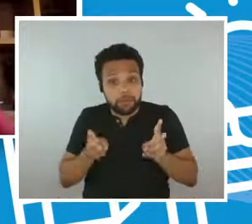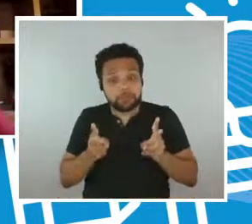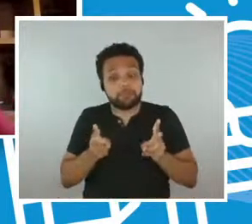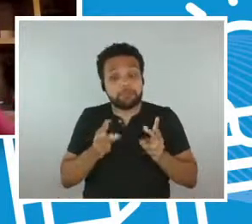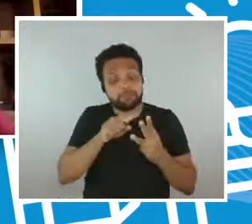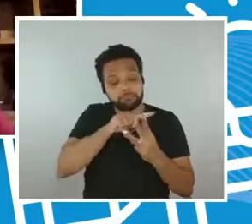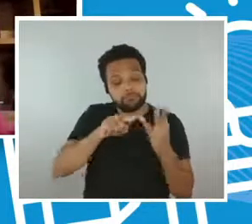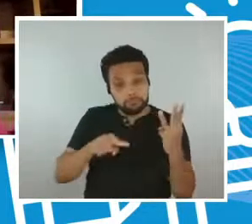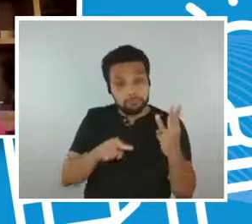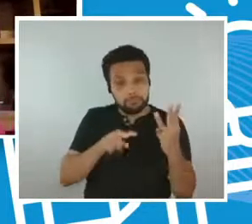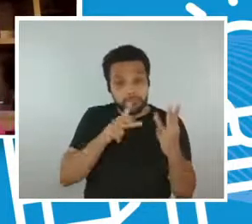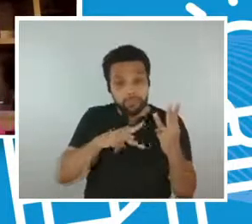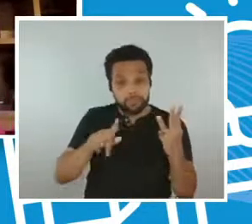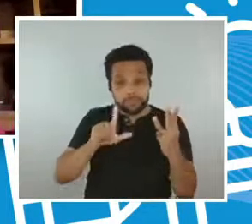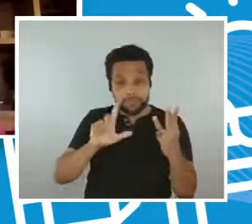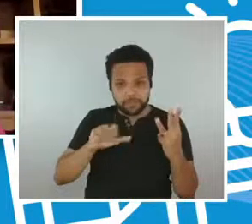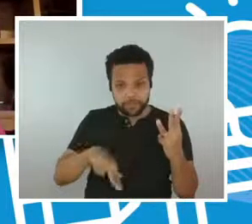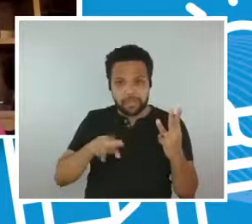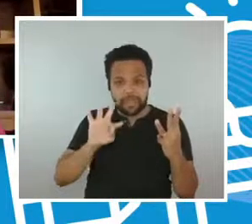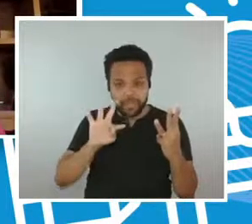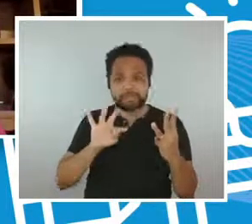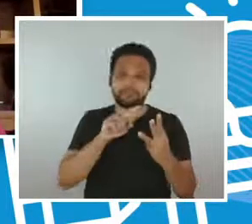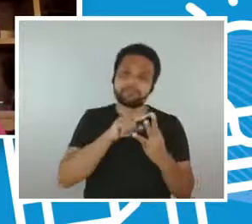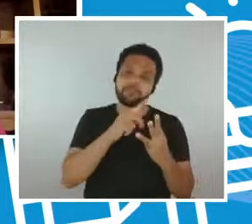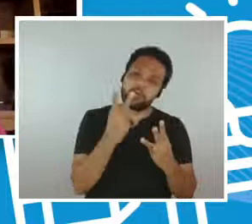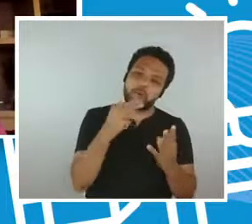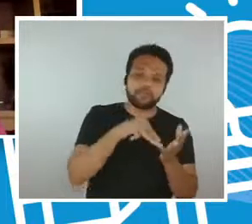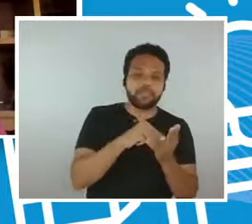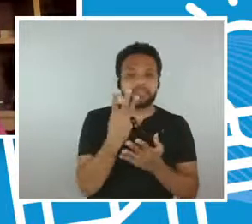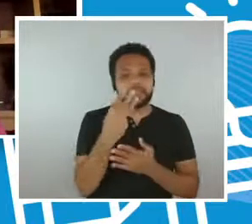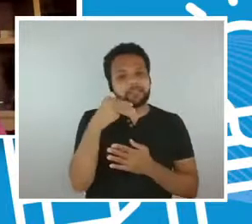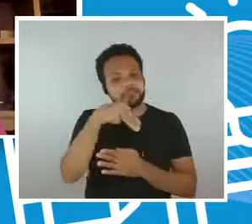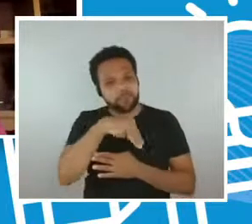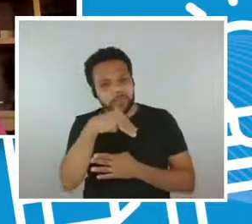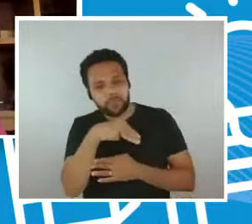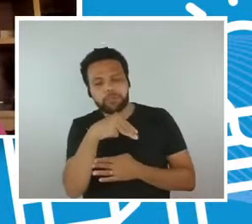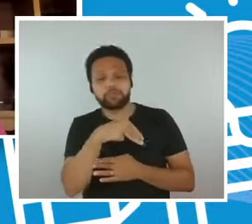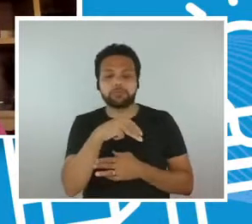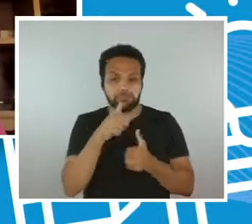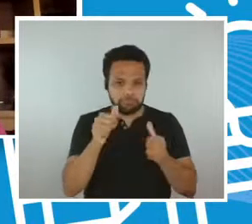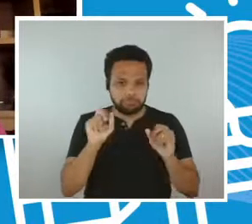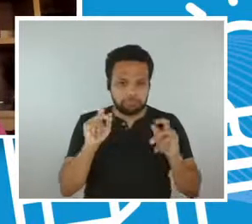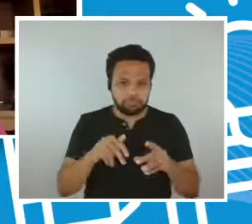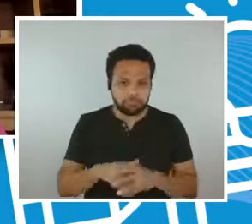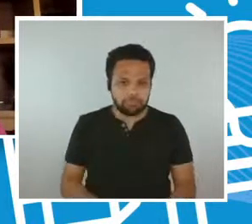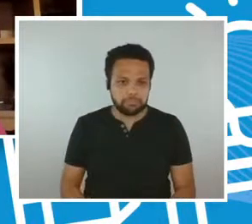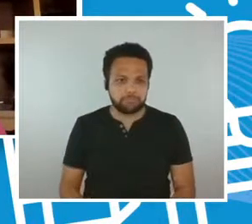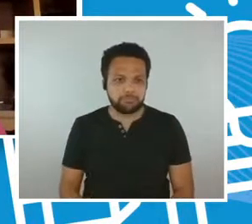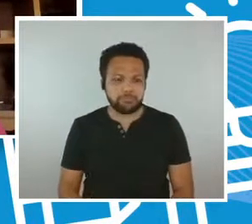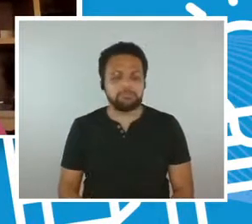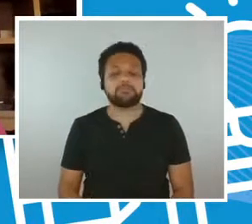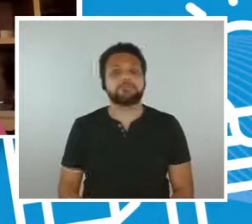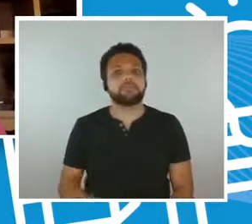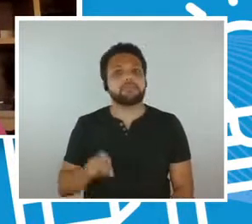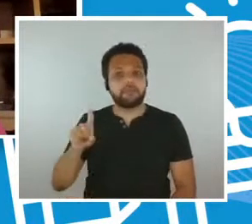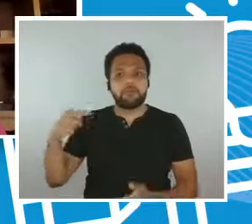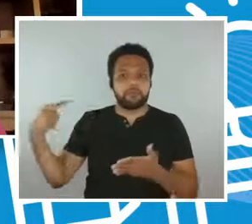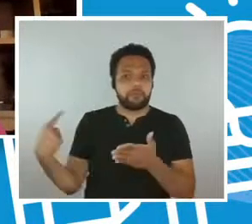Claro. Também 2 a 3 minutos. Essa pergunta é uma pergunta